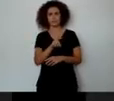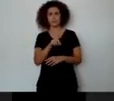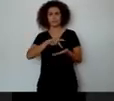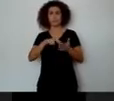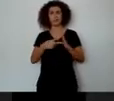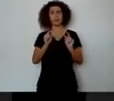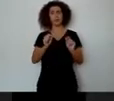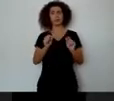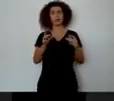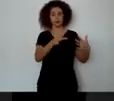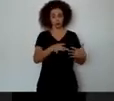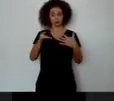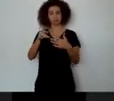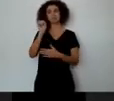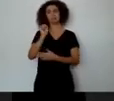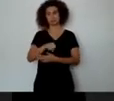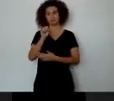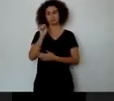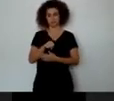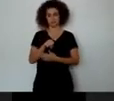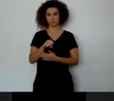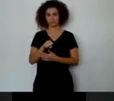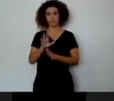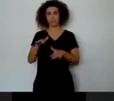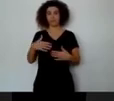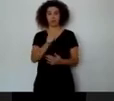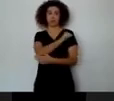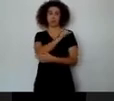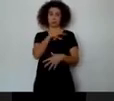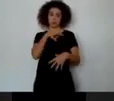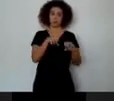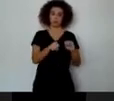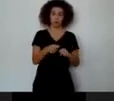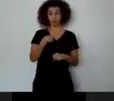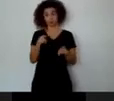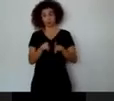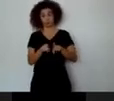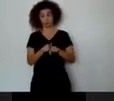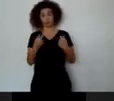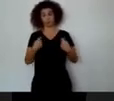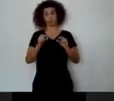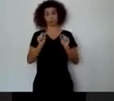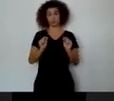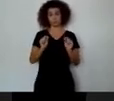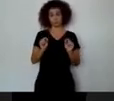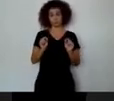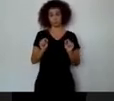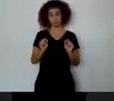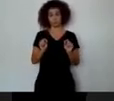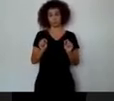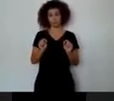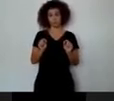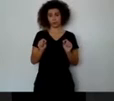Então, assim, os estudantes, depois que formarem, né, eu inclusive, a gente vai ter que lidar diretamente com pessoas atravessadas pelo racismo,